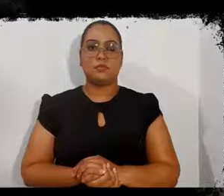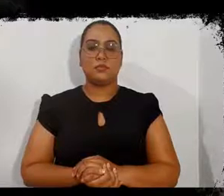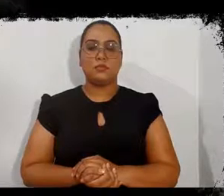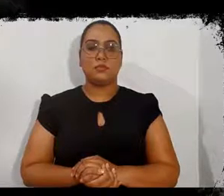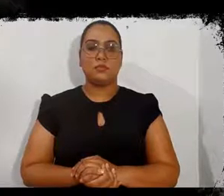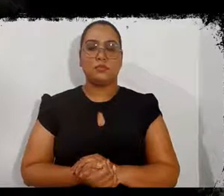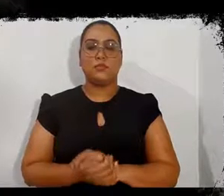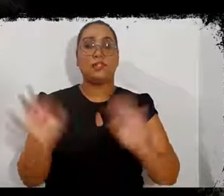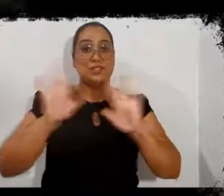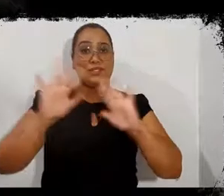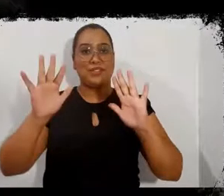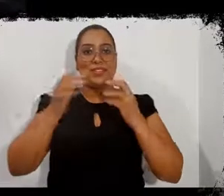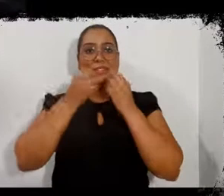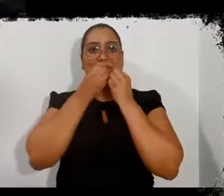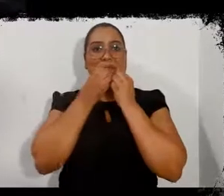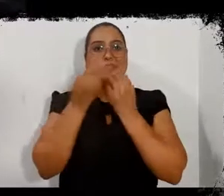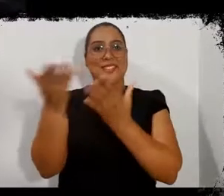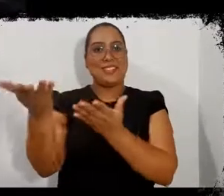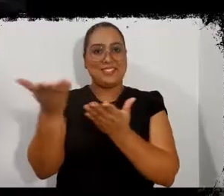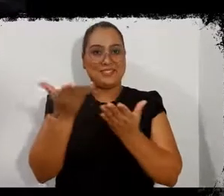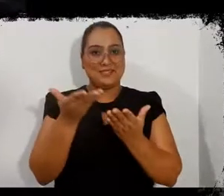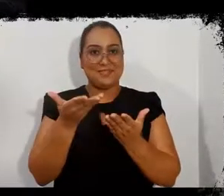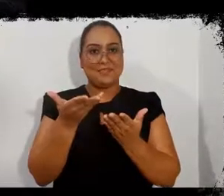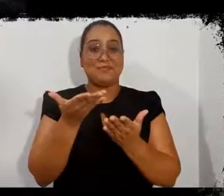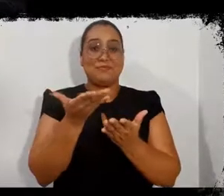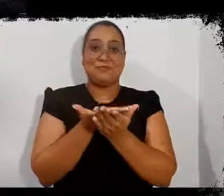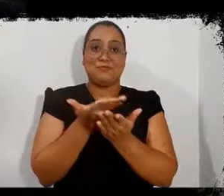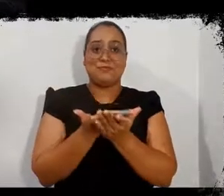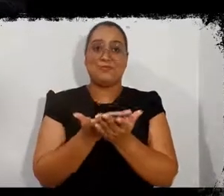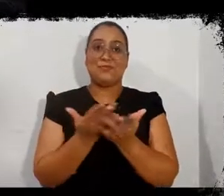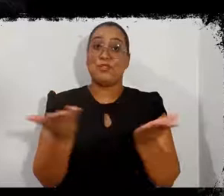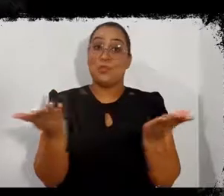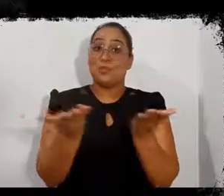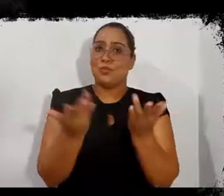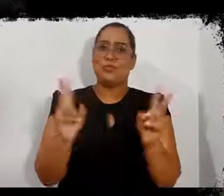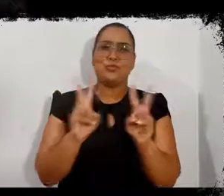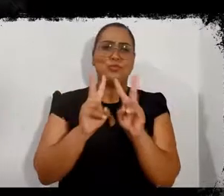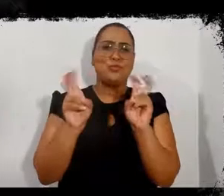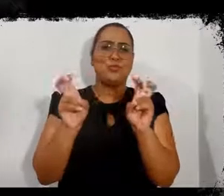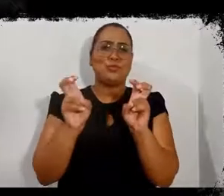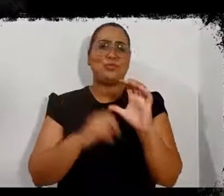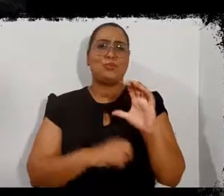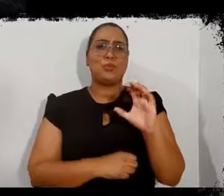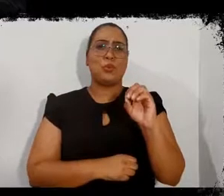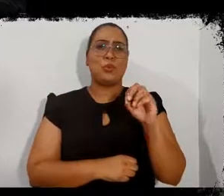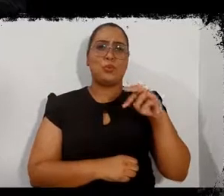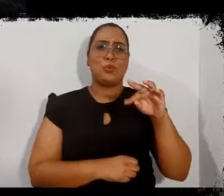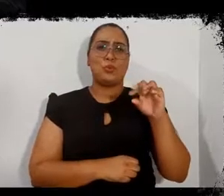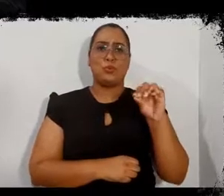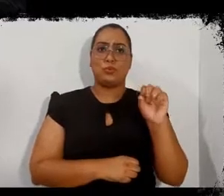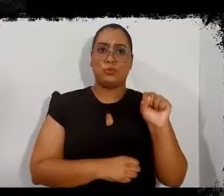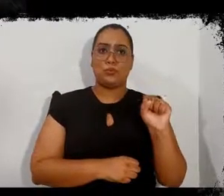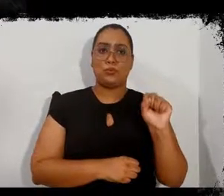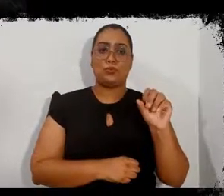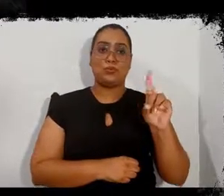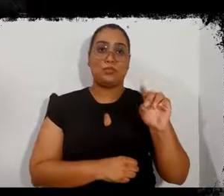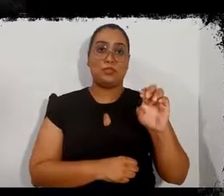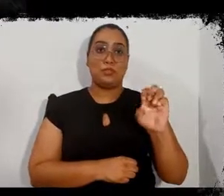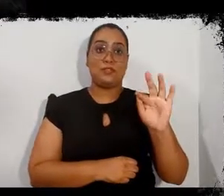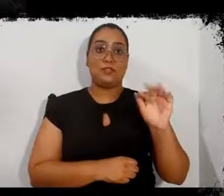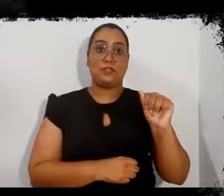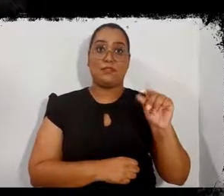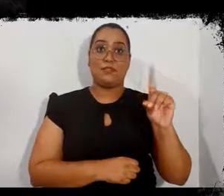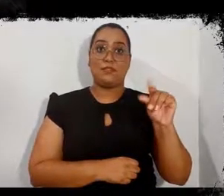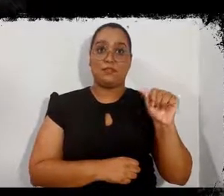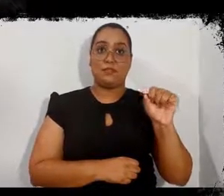Olá, bem-vindos! Nossa aula de hoje será sobre os contos de fadas. Nas 3 próximas